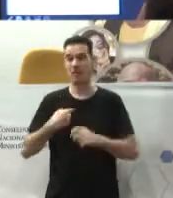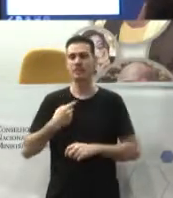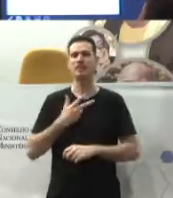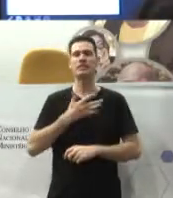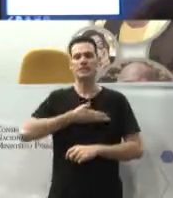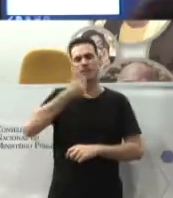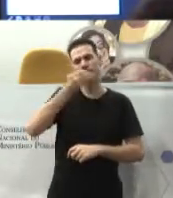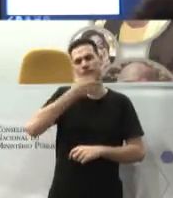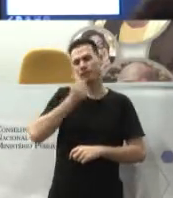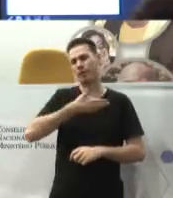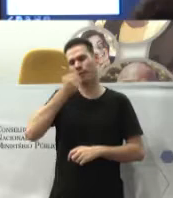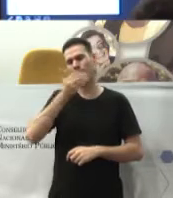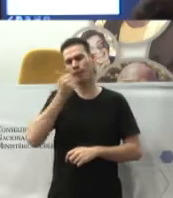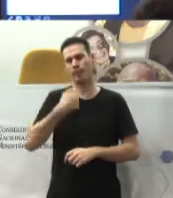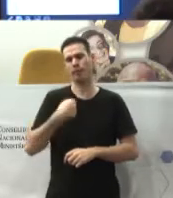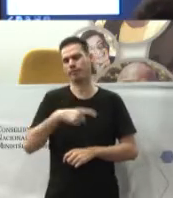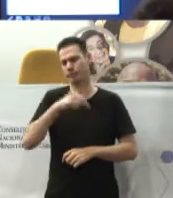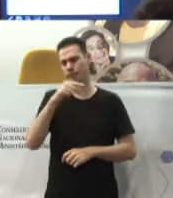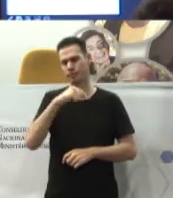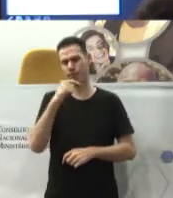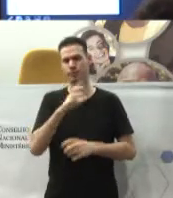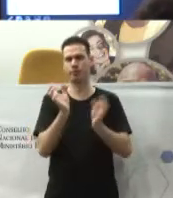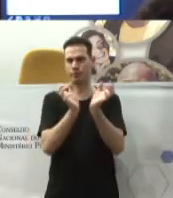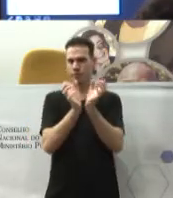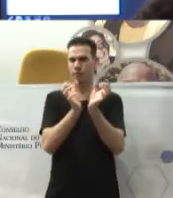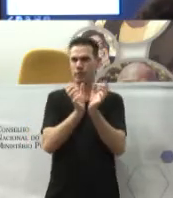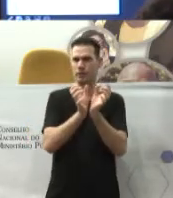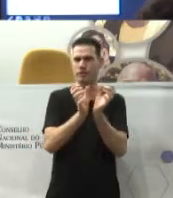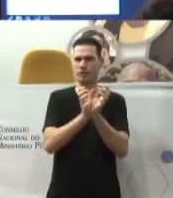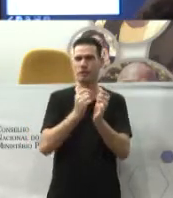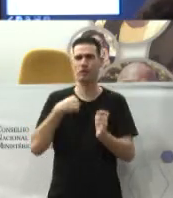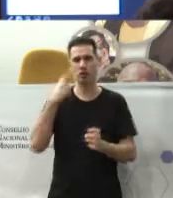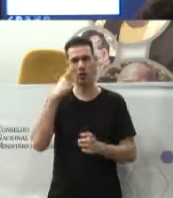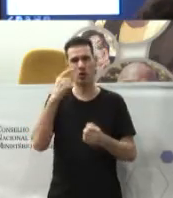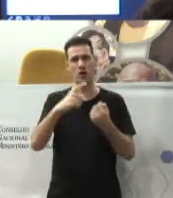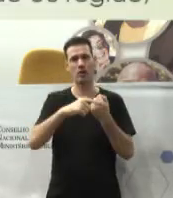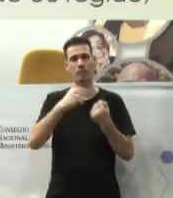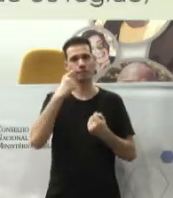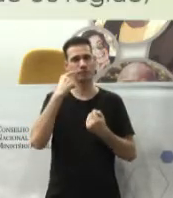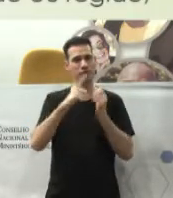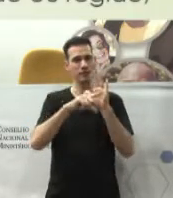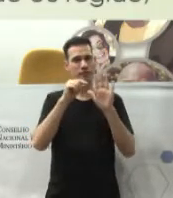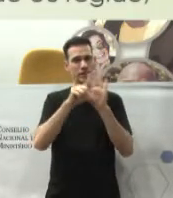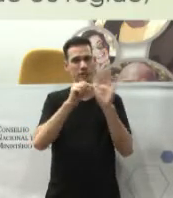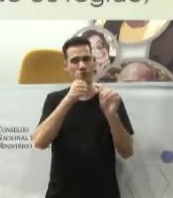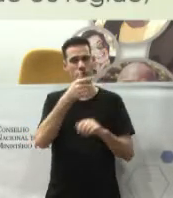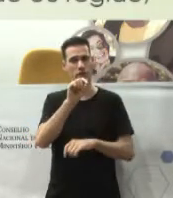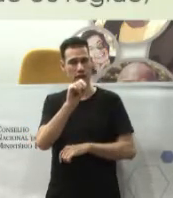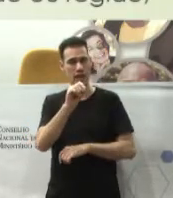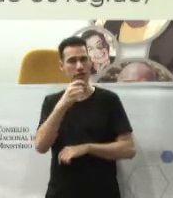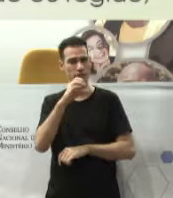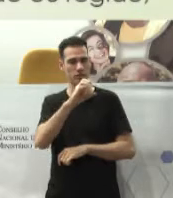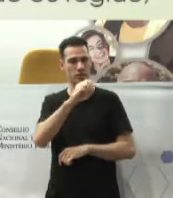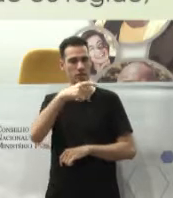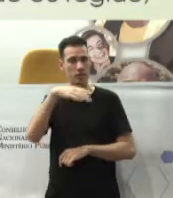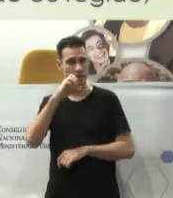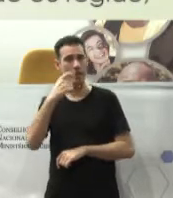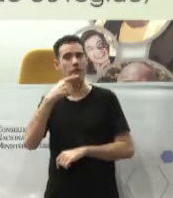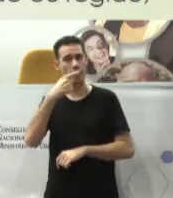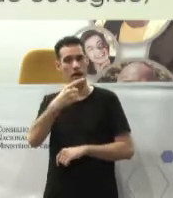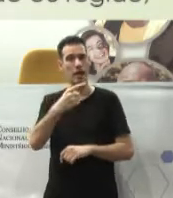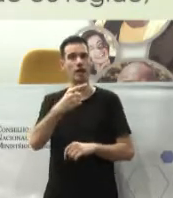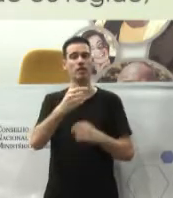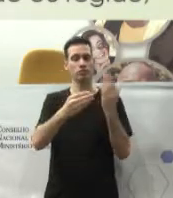coletivas. Essa preferência é identificada, inclusive, no artigo 139, inciso 10 do CPC, que é outro que fala das ações